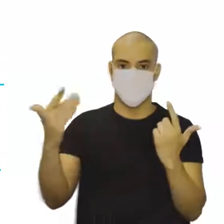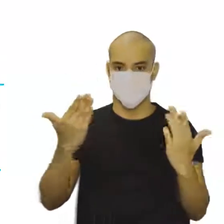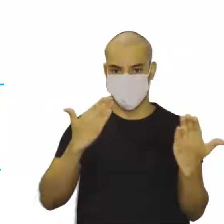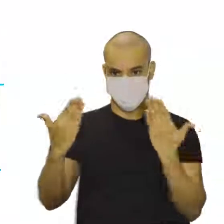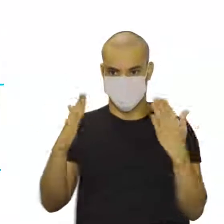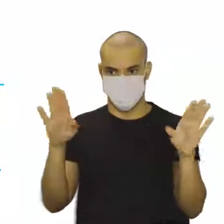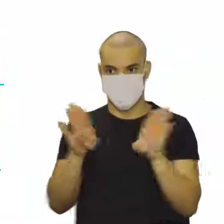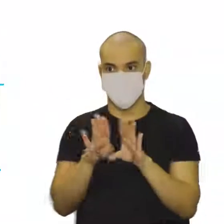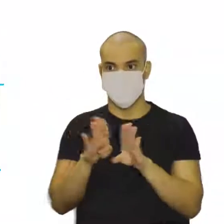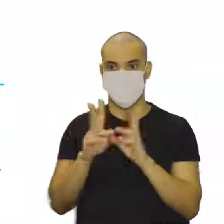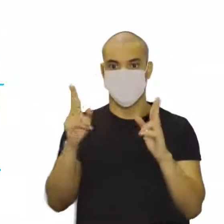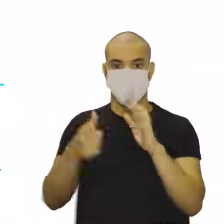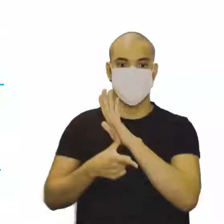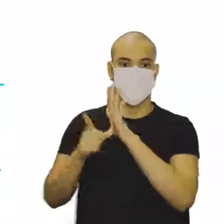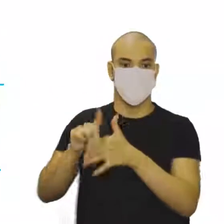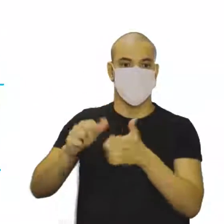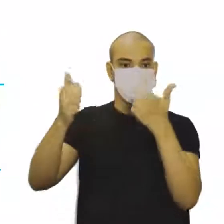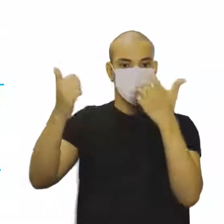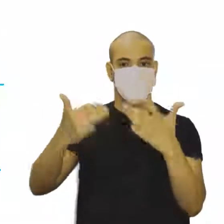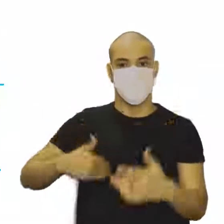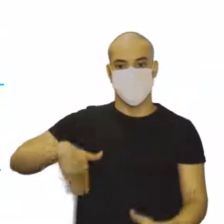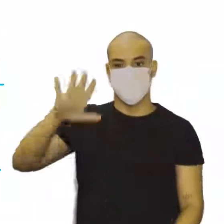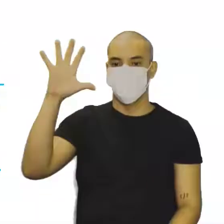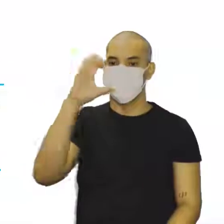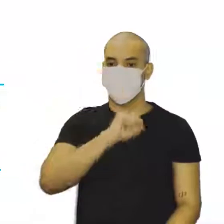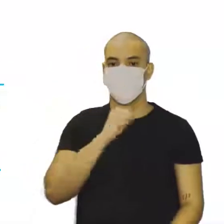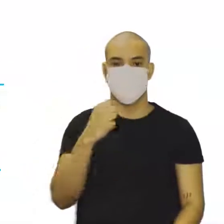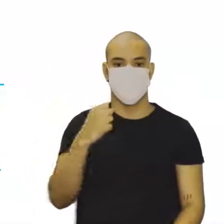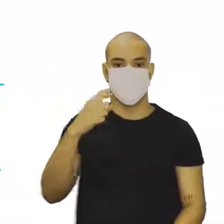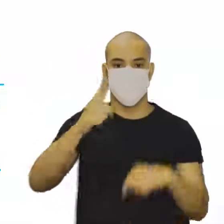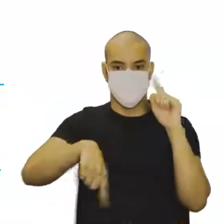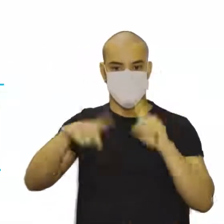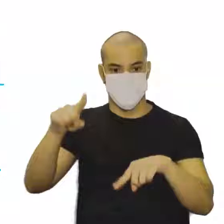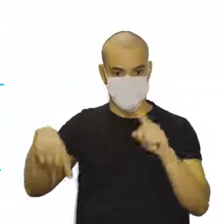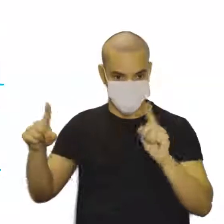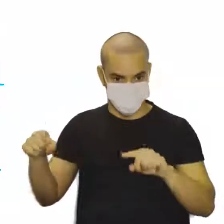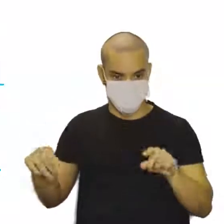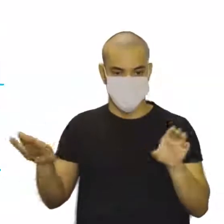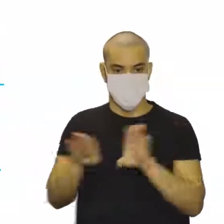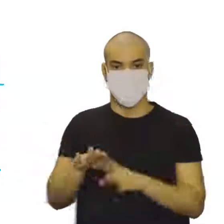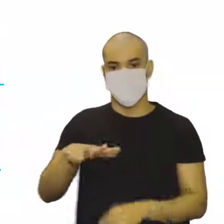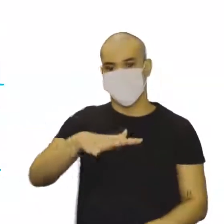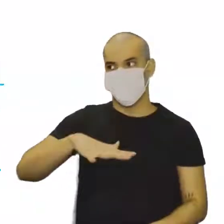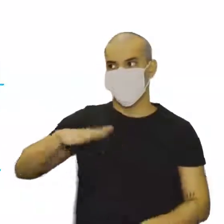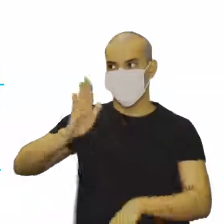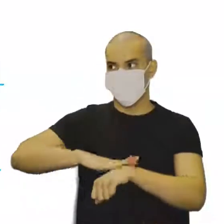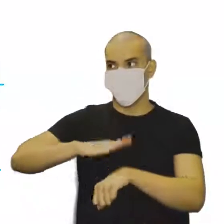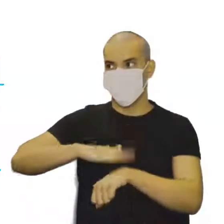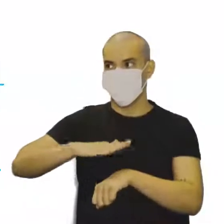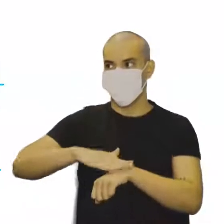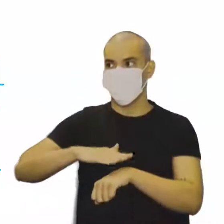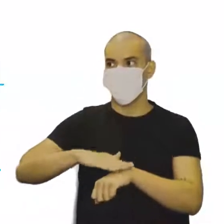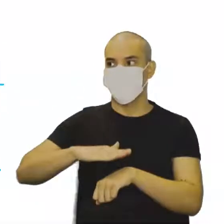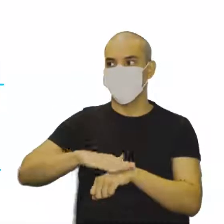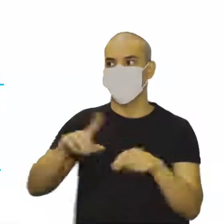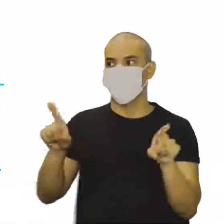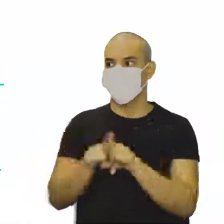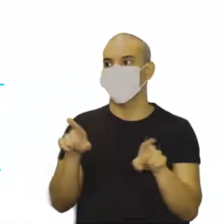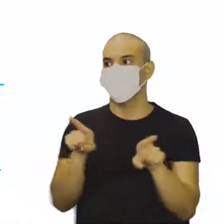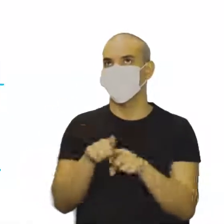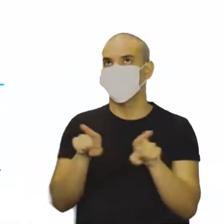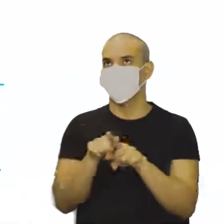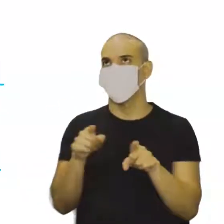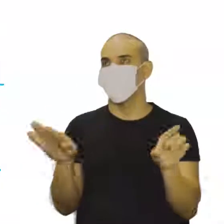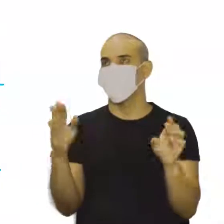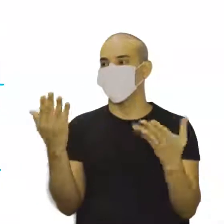comparações. Como eu falei para vocês, quanto mais rápida a variação da corrente em um espaço de tempo, ou seja, variou muita corrente em um